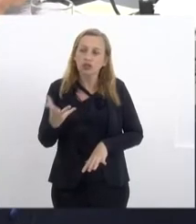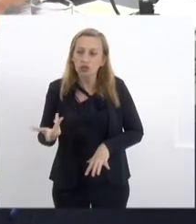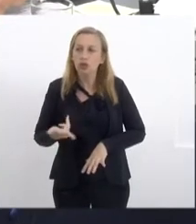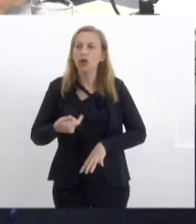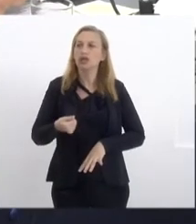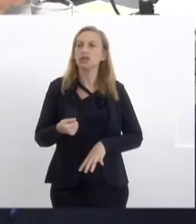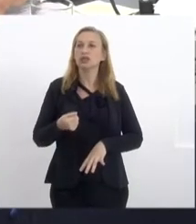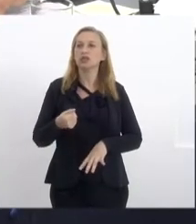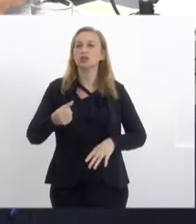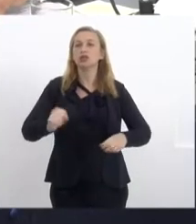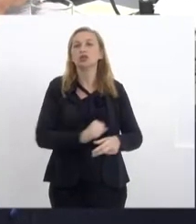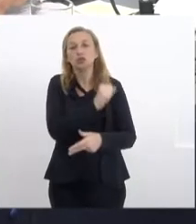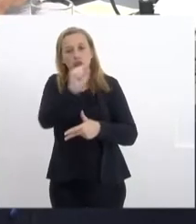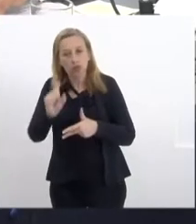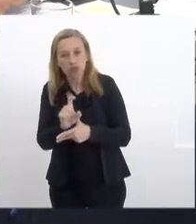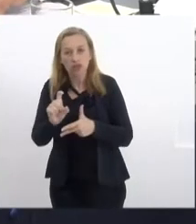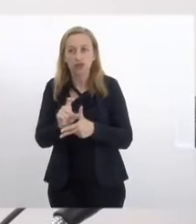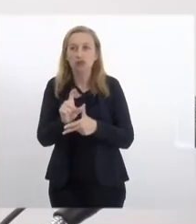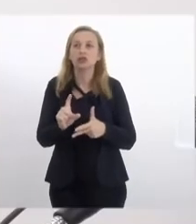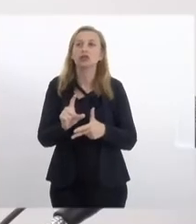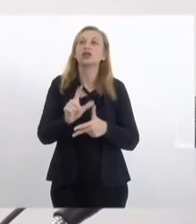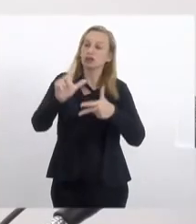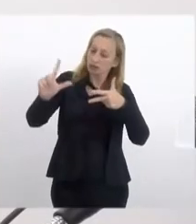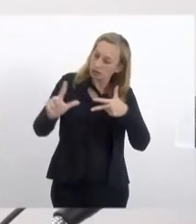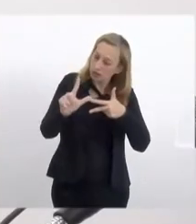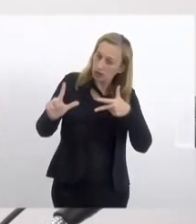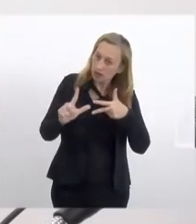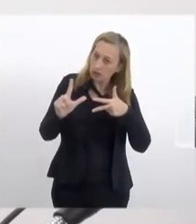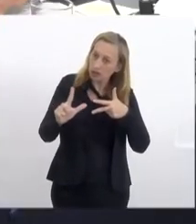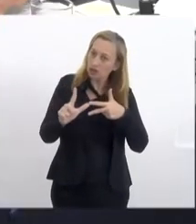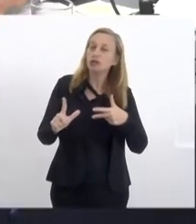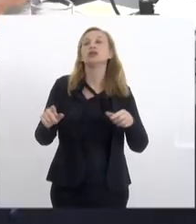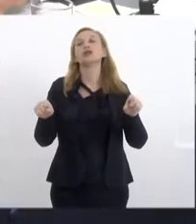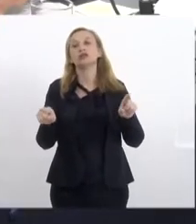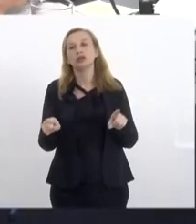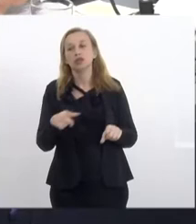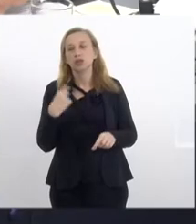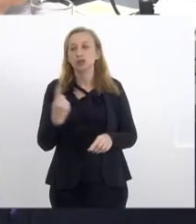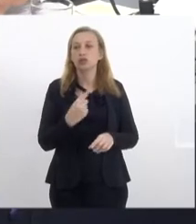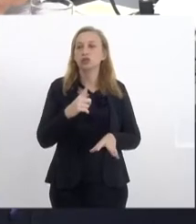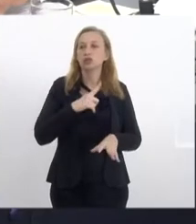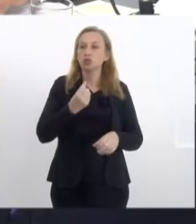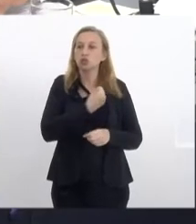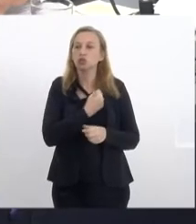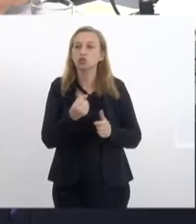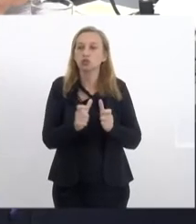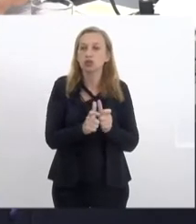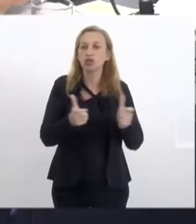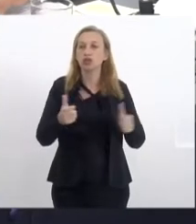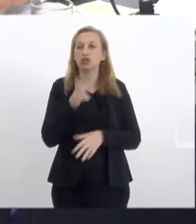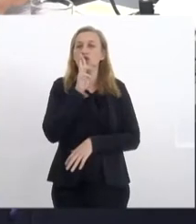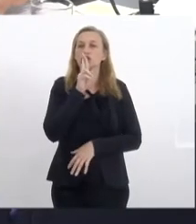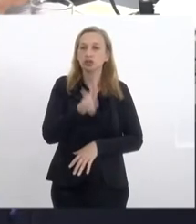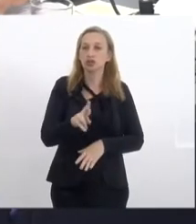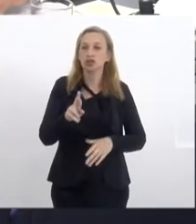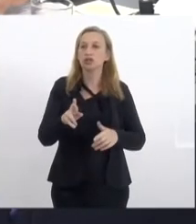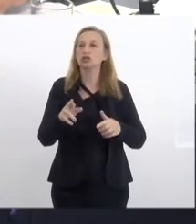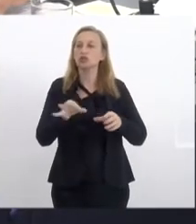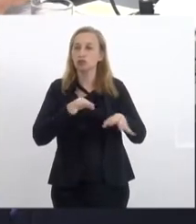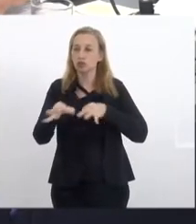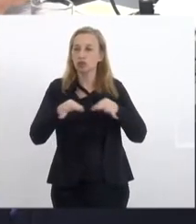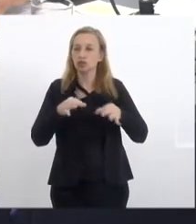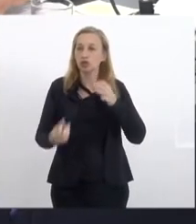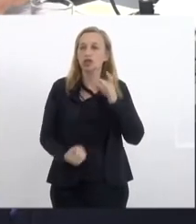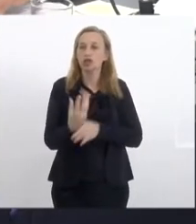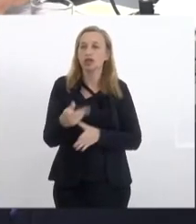eficaz diante do poder executivo com o poder legislativo e assim a gente obter o maior número de resultado diante dos programas e os projetos